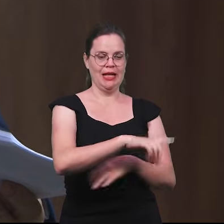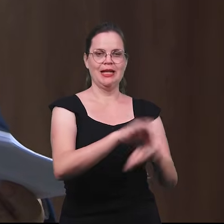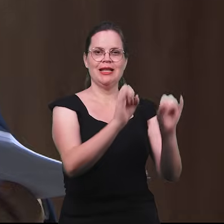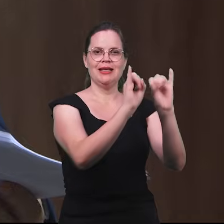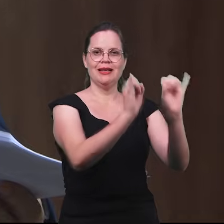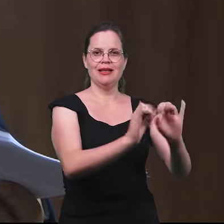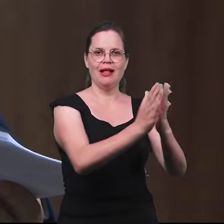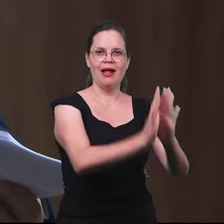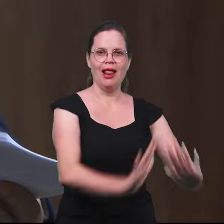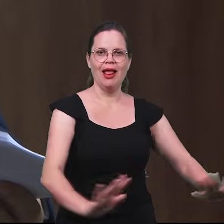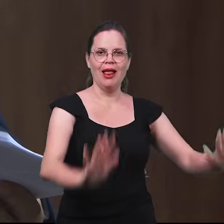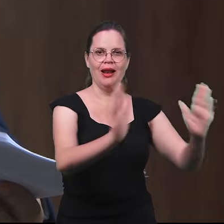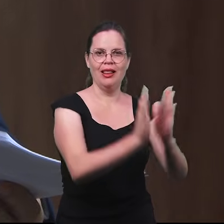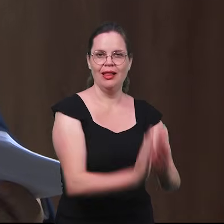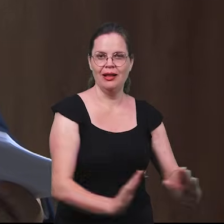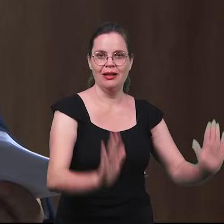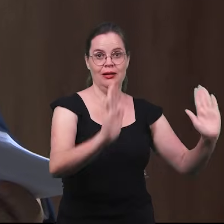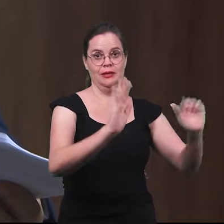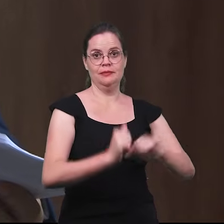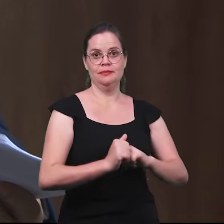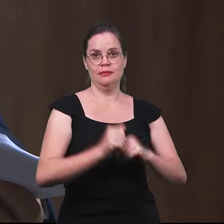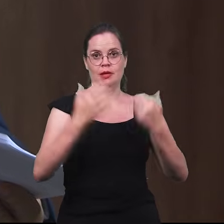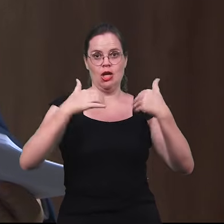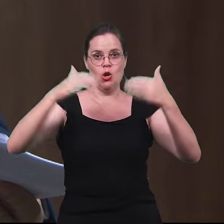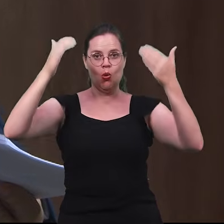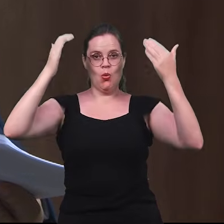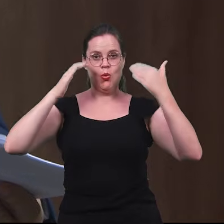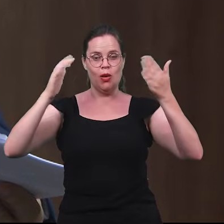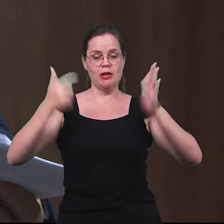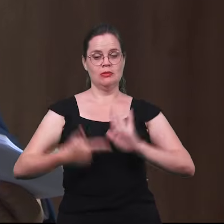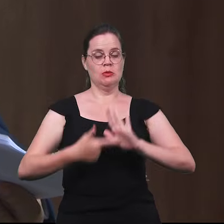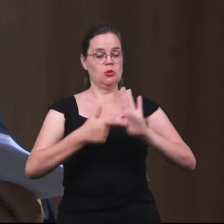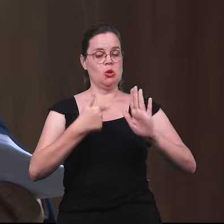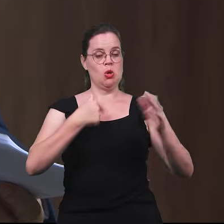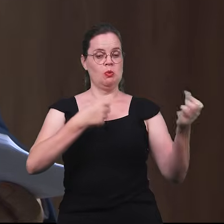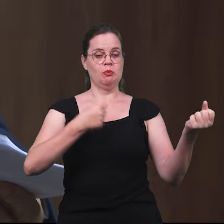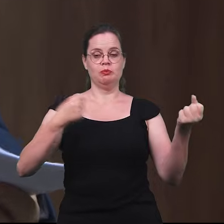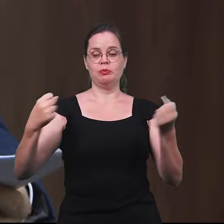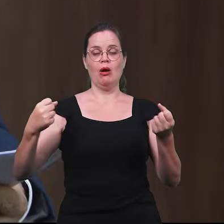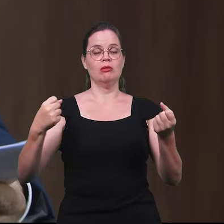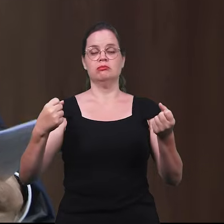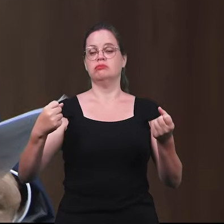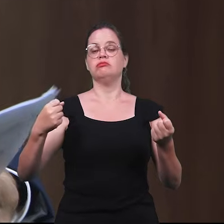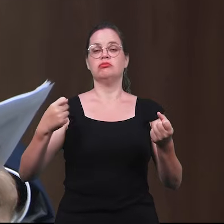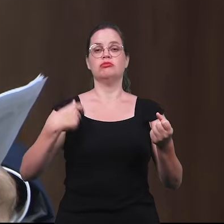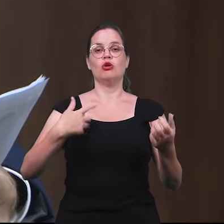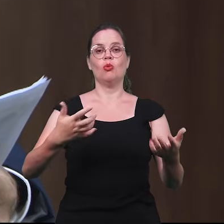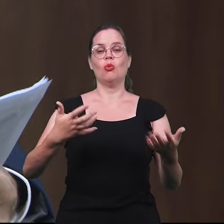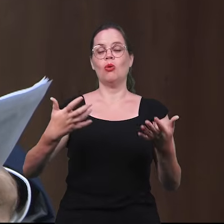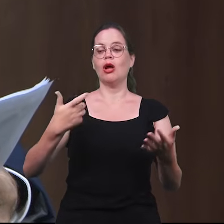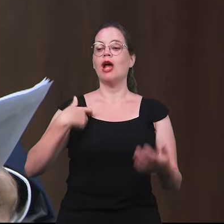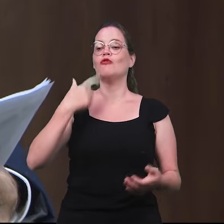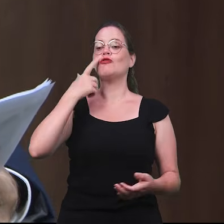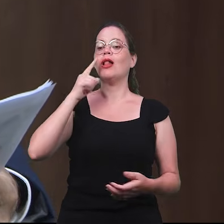mostrou desafiador quando mandou trazer os vasos de Jerusalém